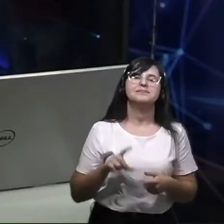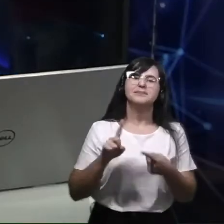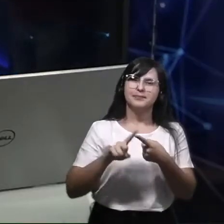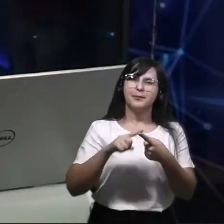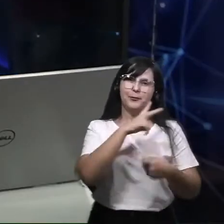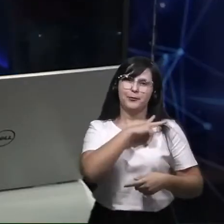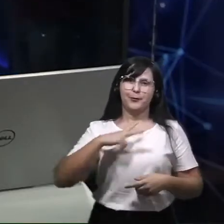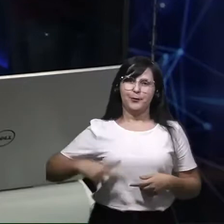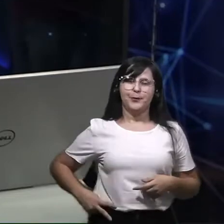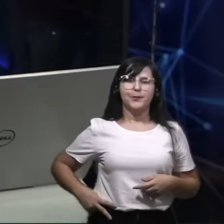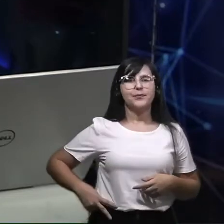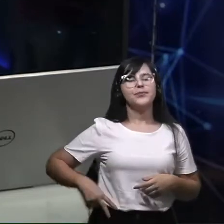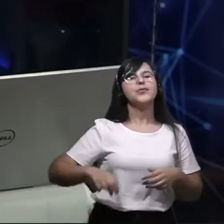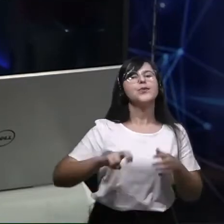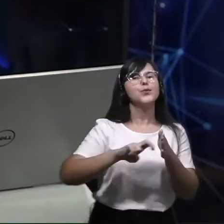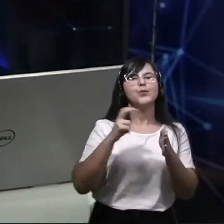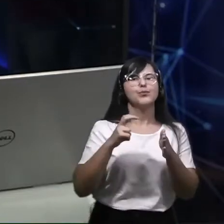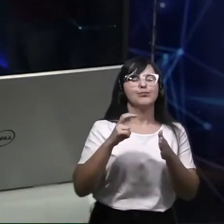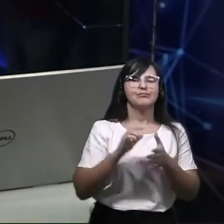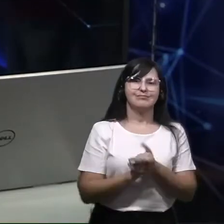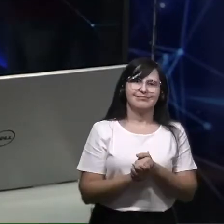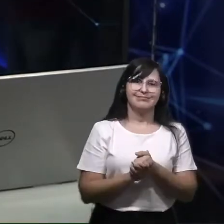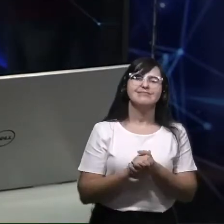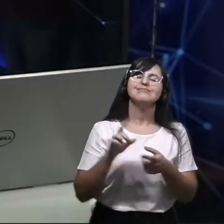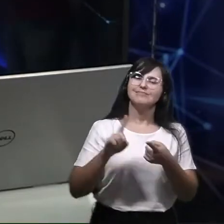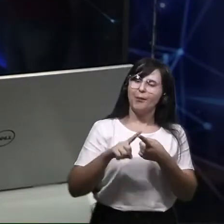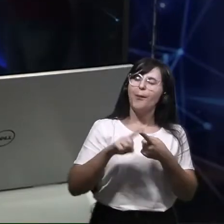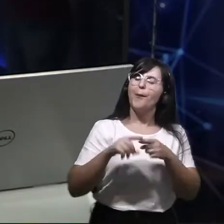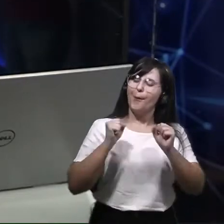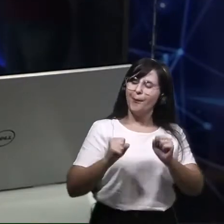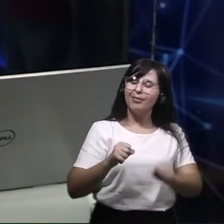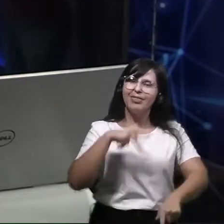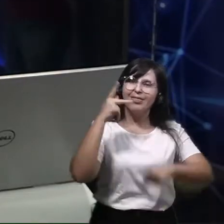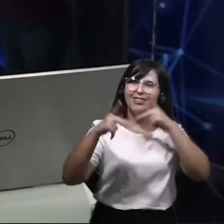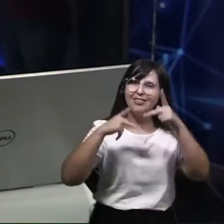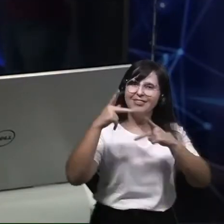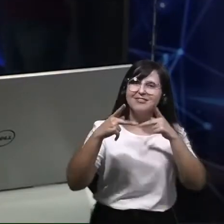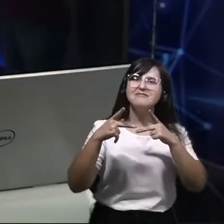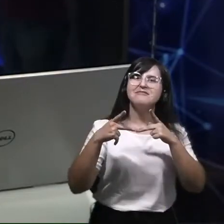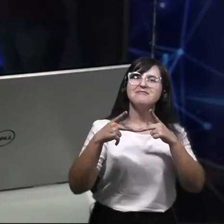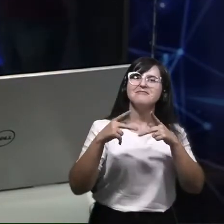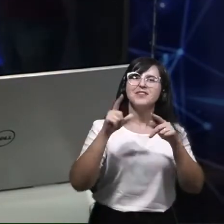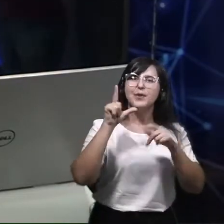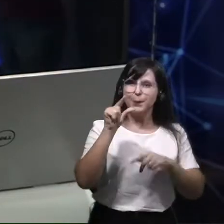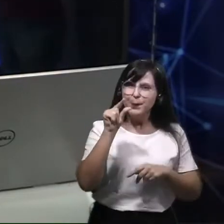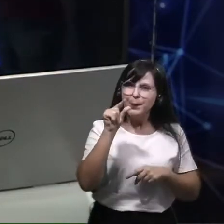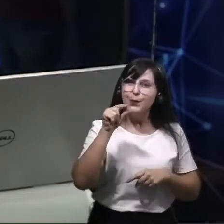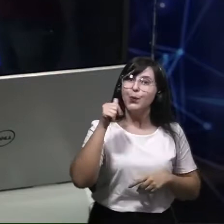Vamos então ao último candidato, que abrirá também, né, com as suas considerações, candidato